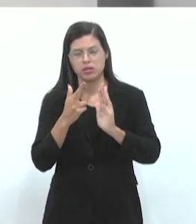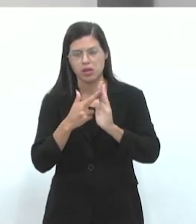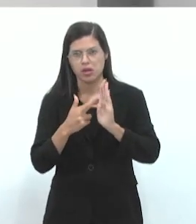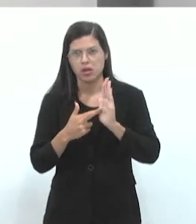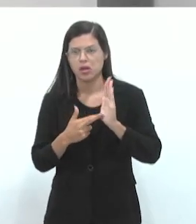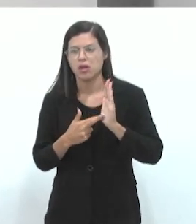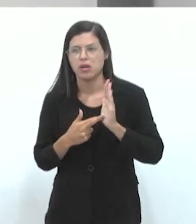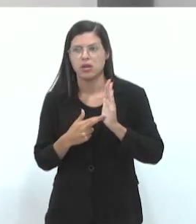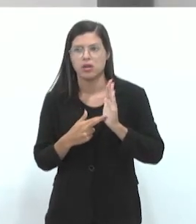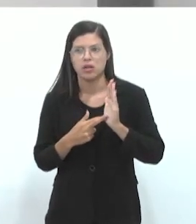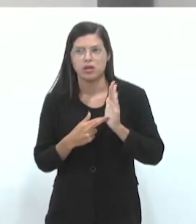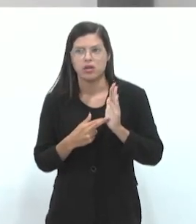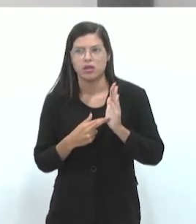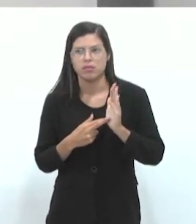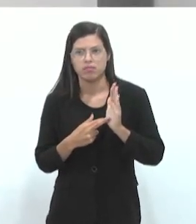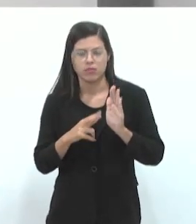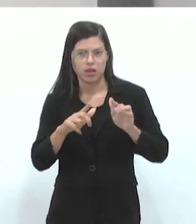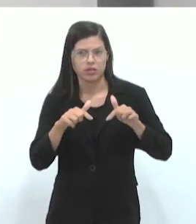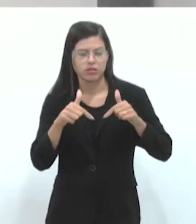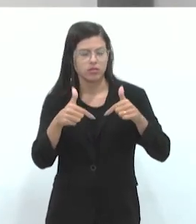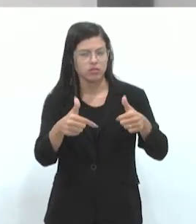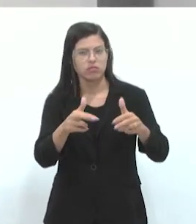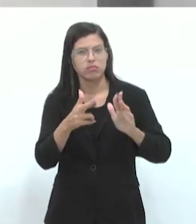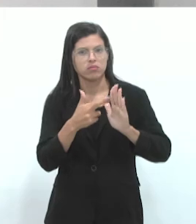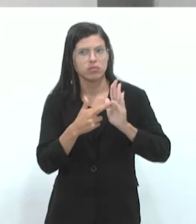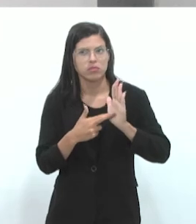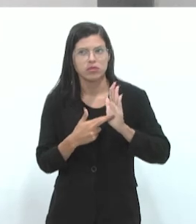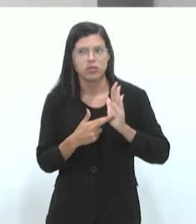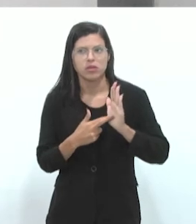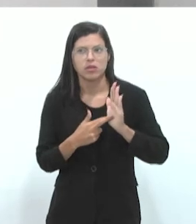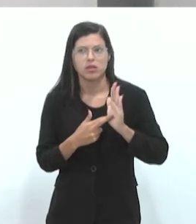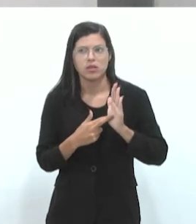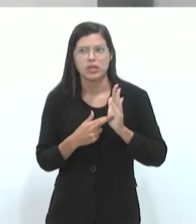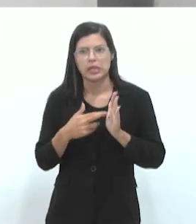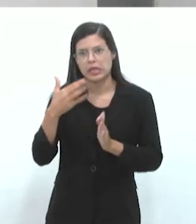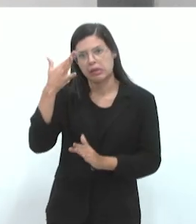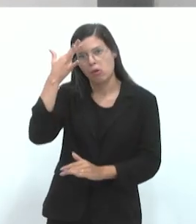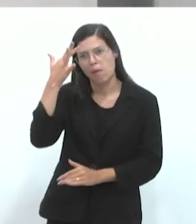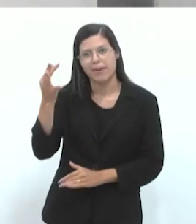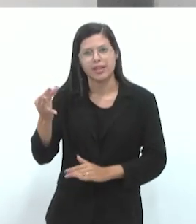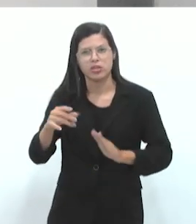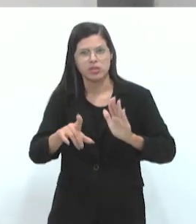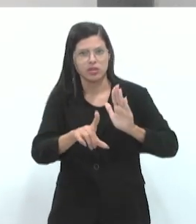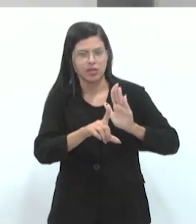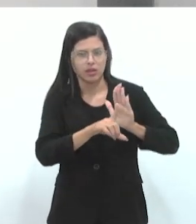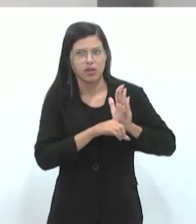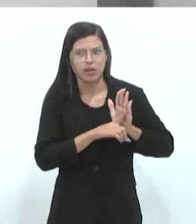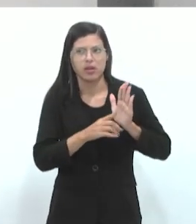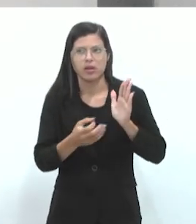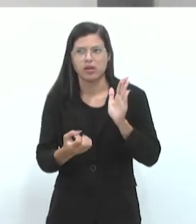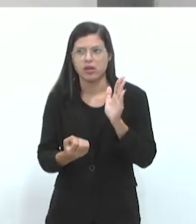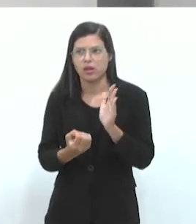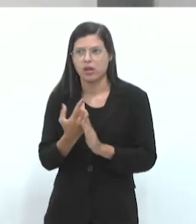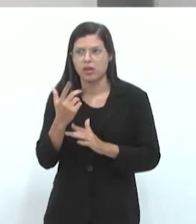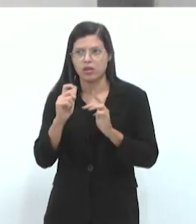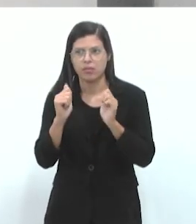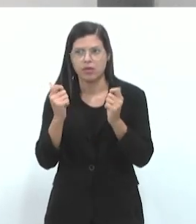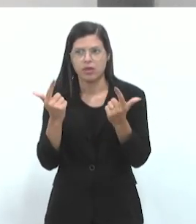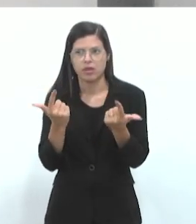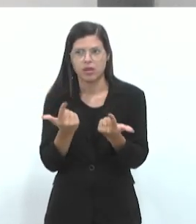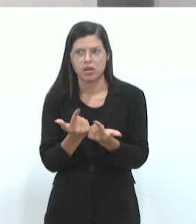vinculante e que interpreta leis formuladas e em vigor produzidas por essa casa.